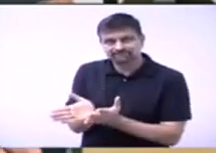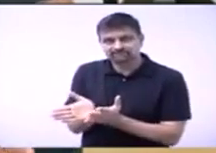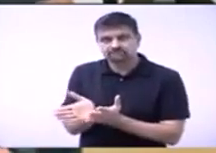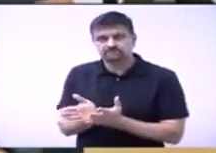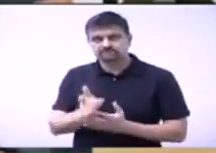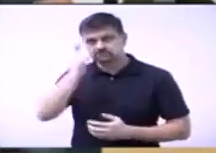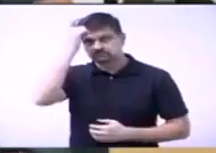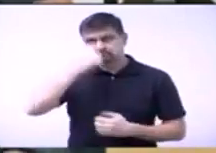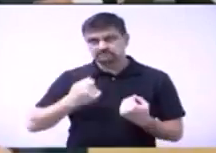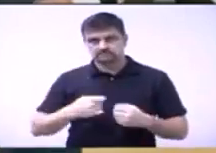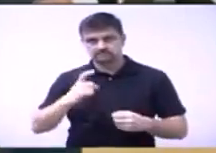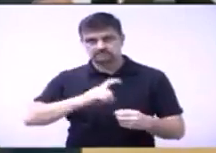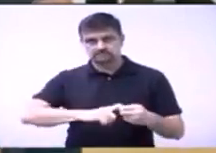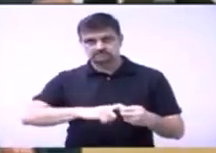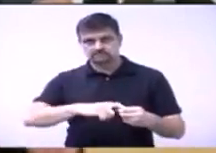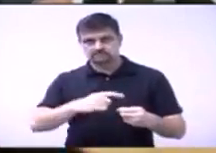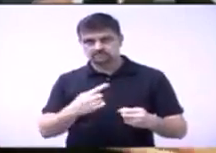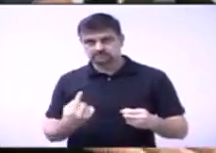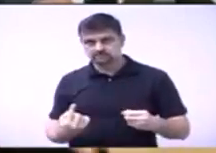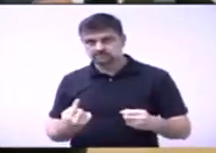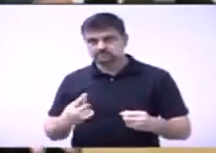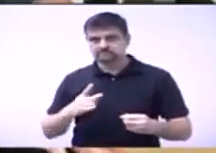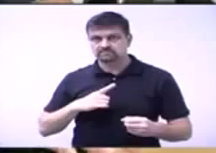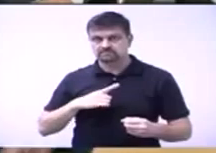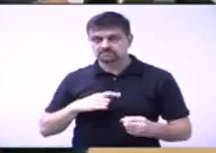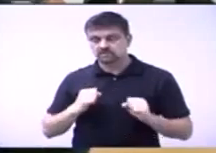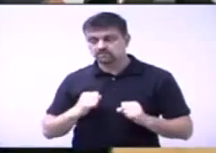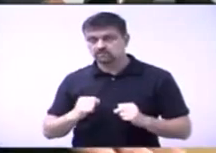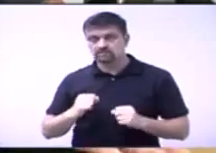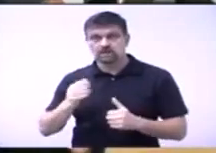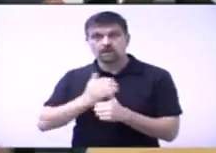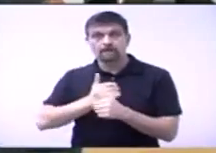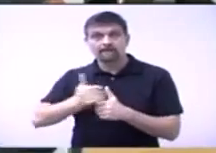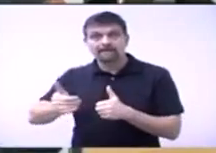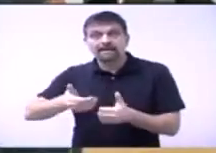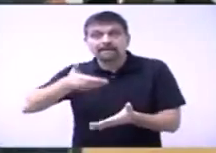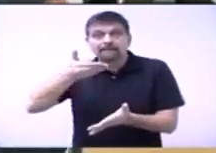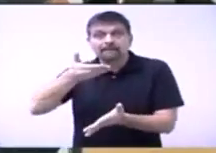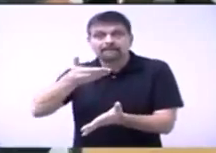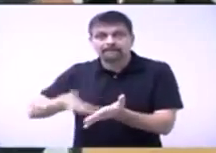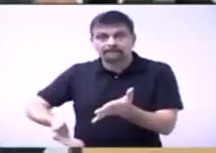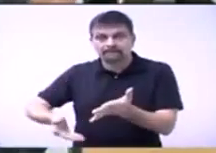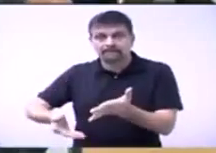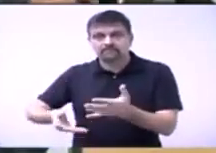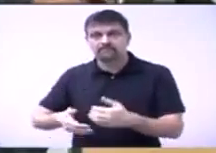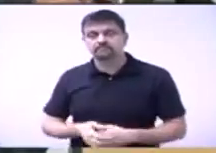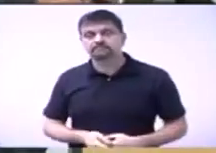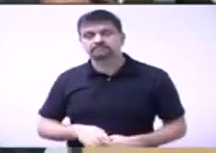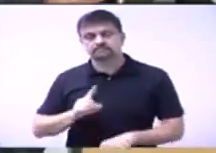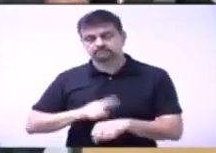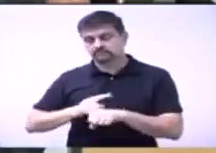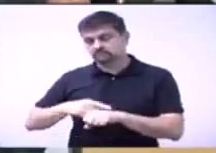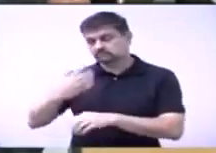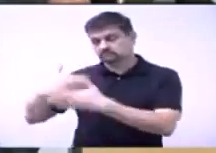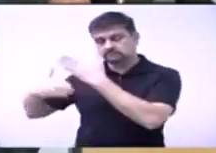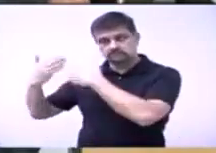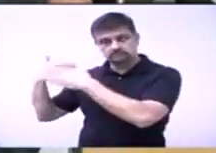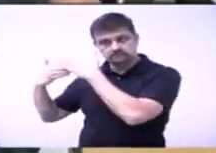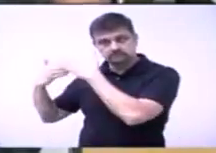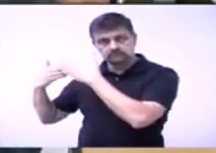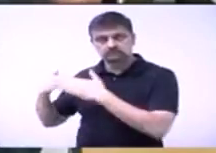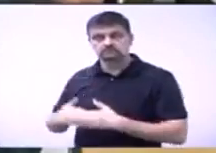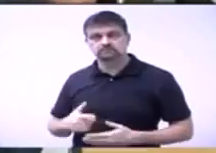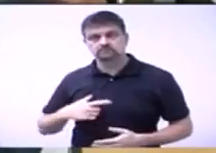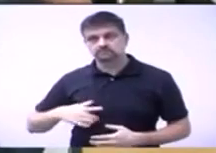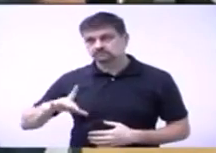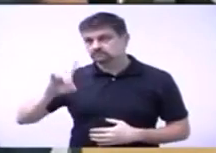tive que me desligar, correndo o risco, né, de perder o mandato, como acabei perdendo o mandato na época. Mas, graças